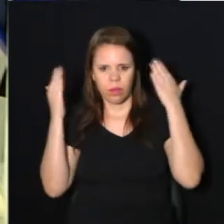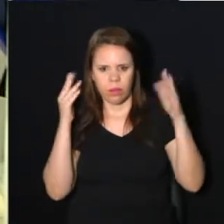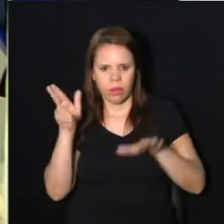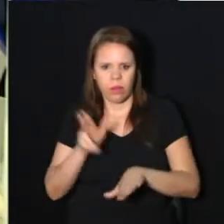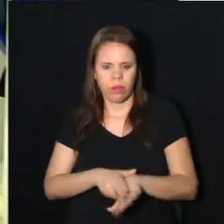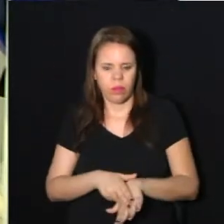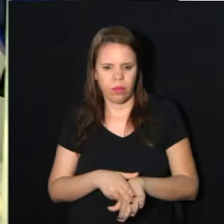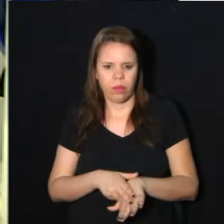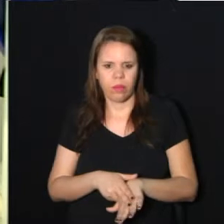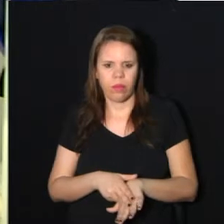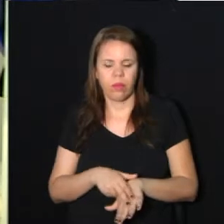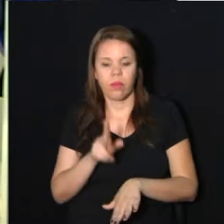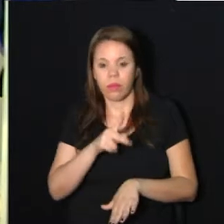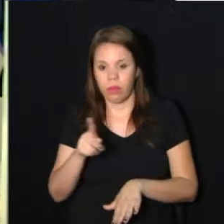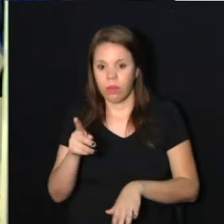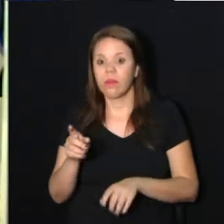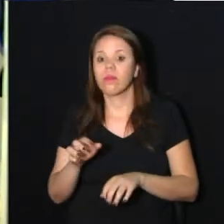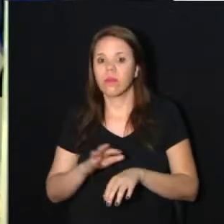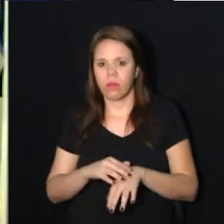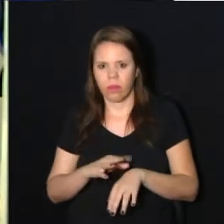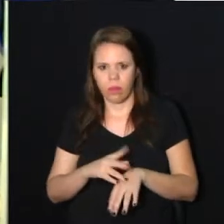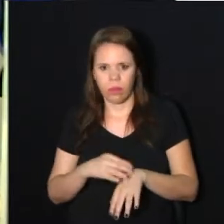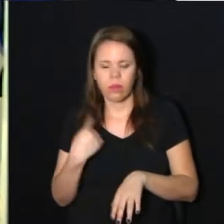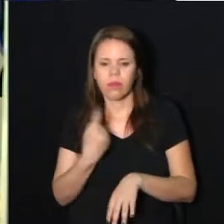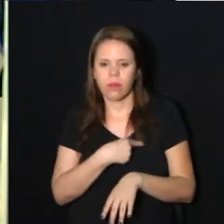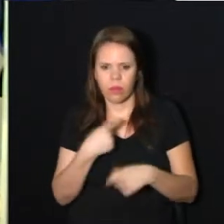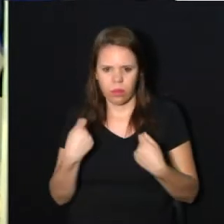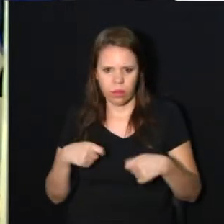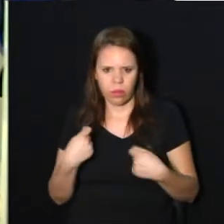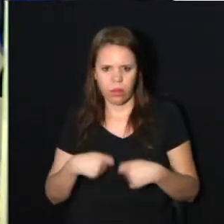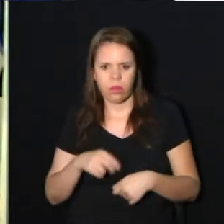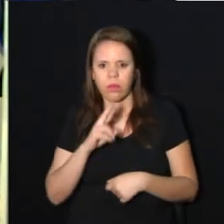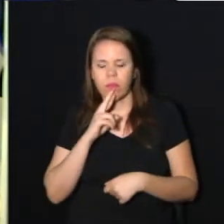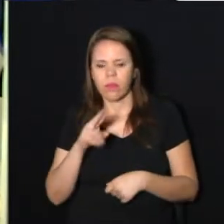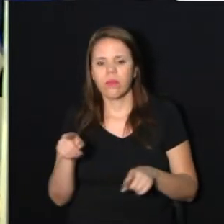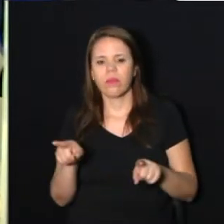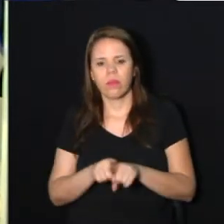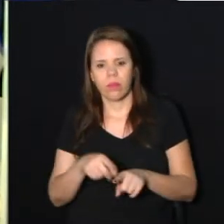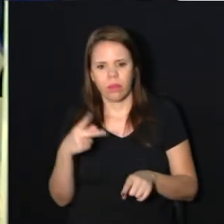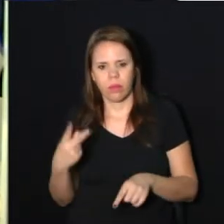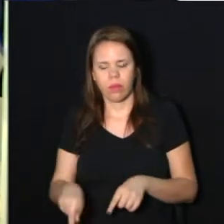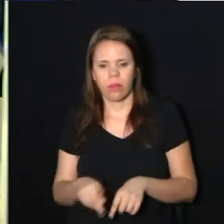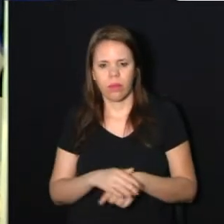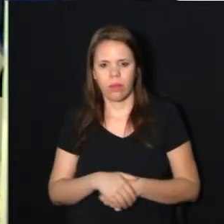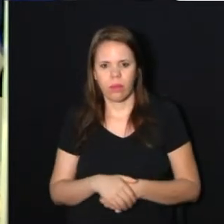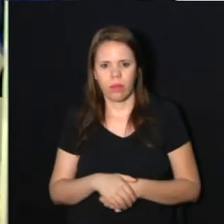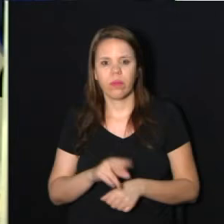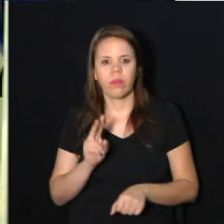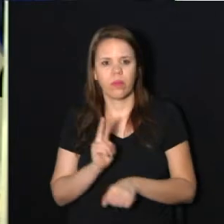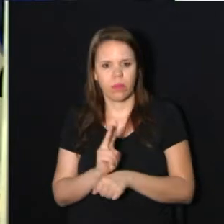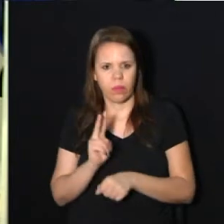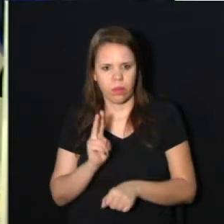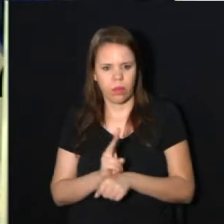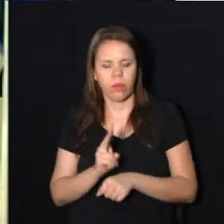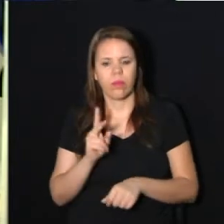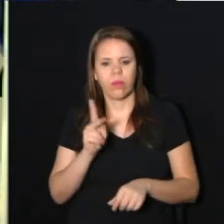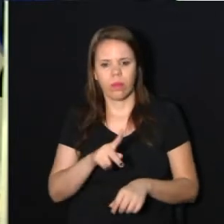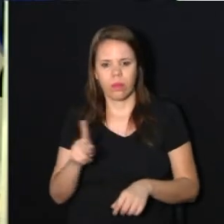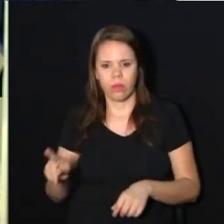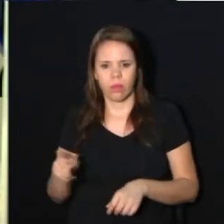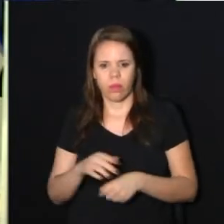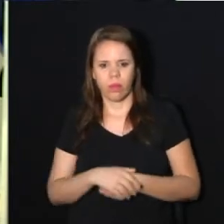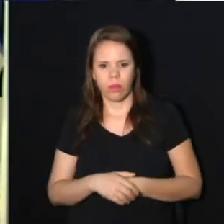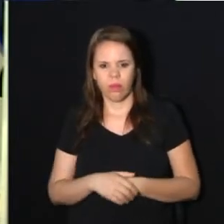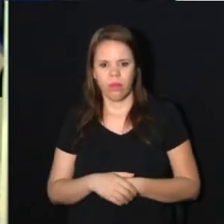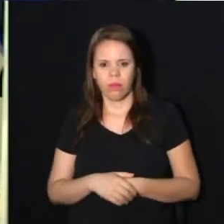O professor está doente e nós precisamos dar uma resposta também para eles. Nós precisamos cuidar desse professor. O